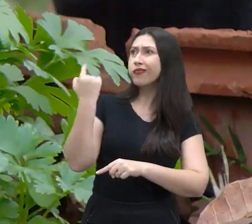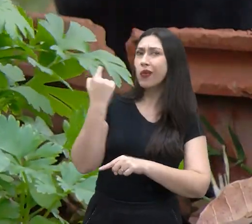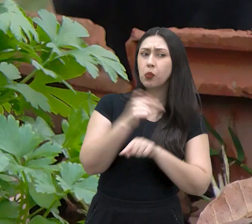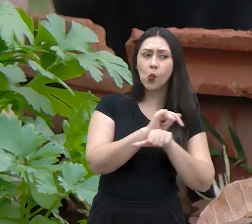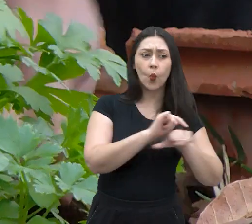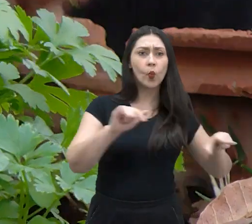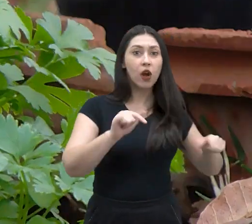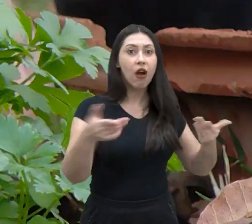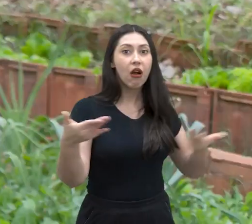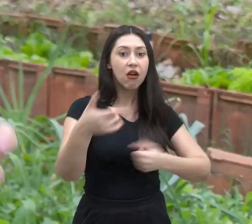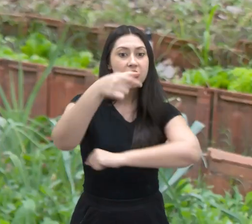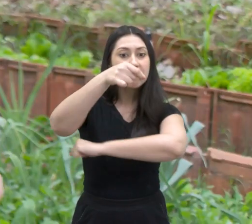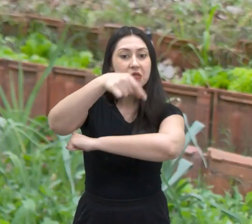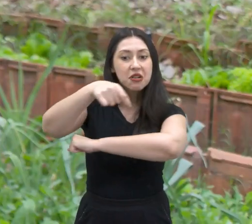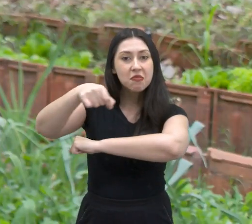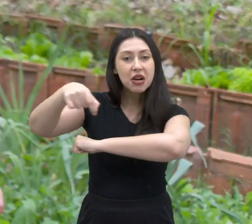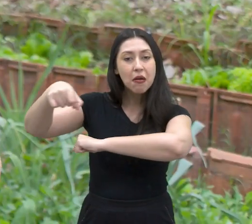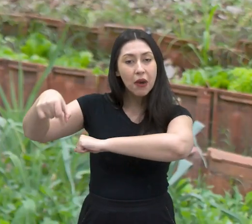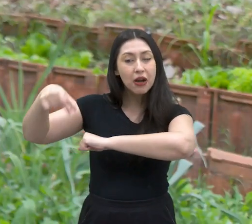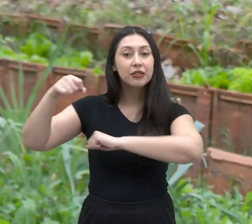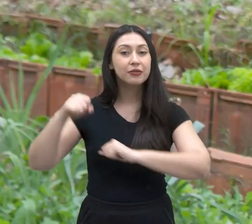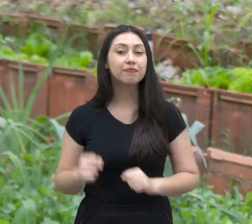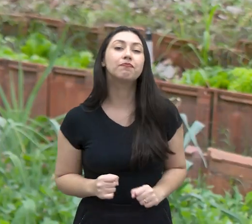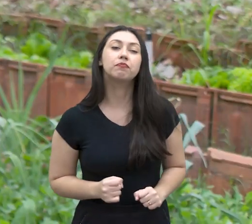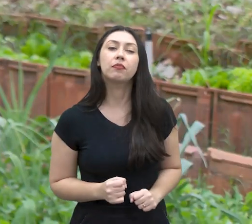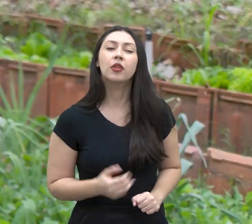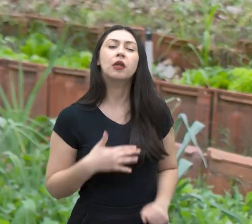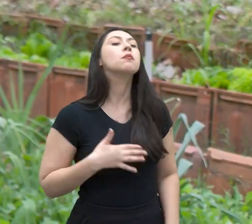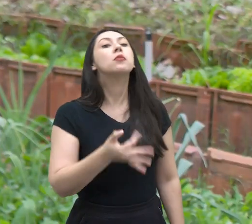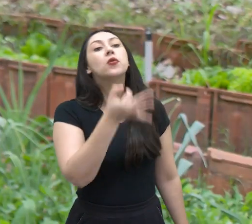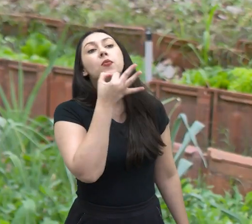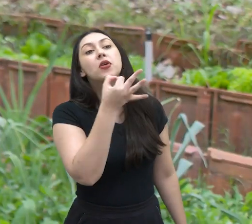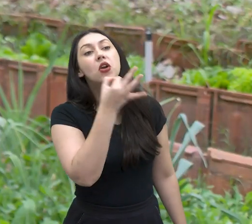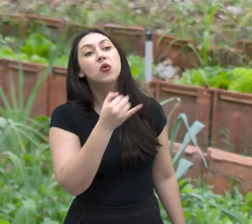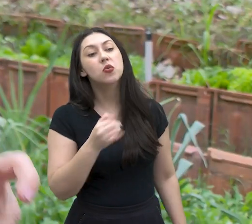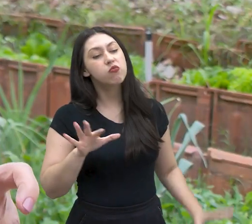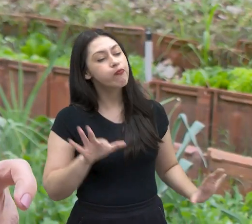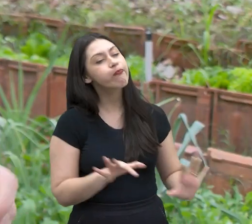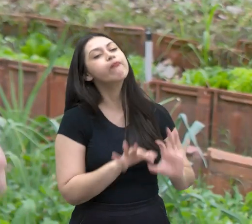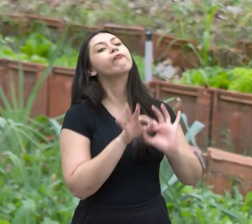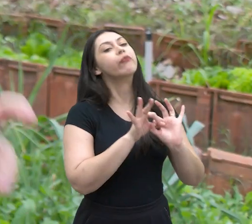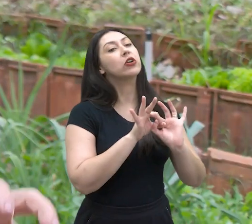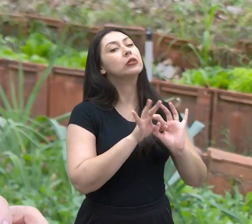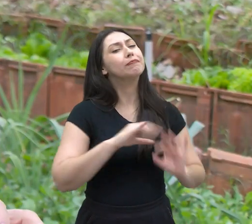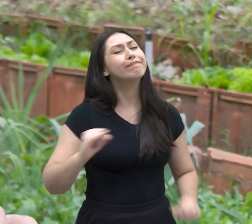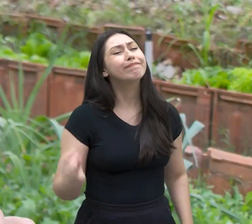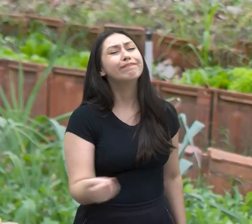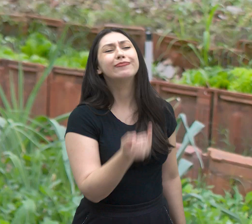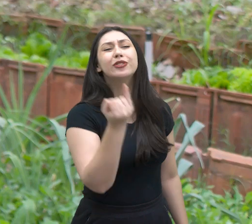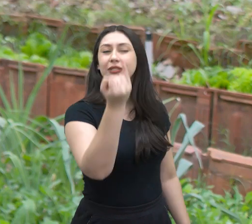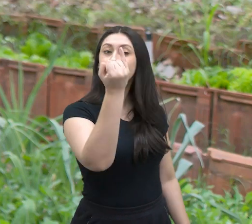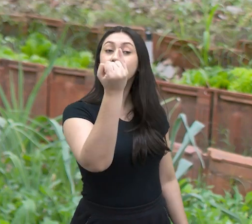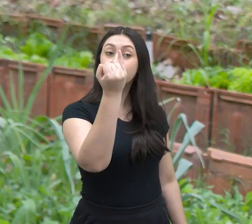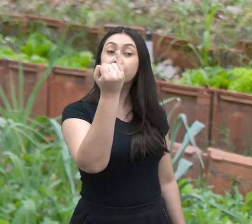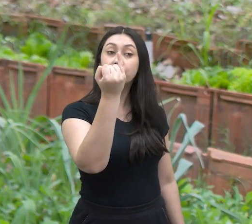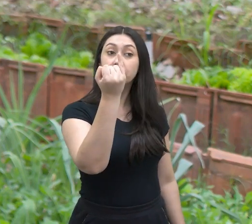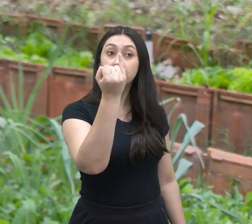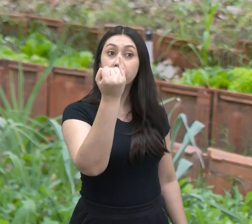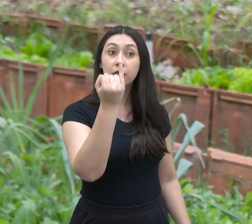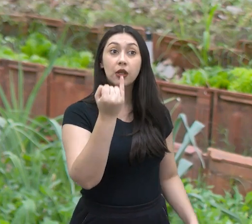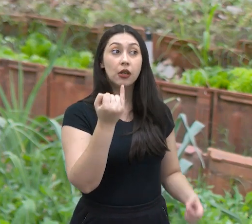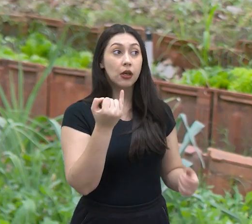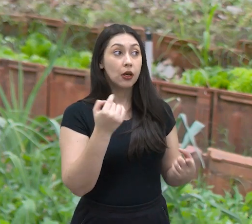uma horta comunitária. Então eu vejo a importância da união de um bairro, de uma comunidade, que